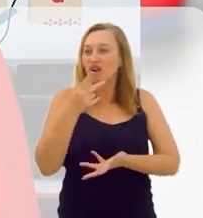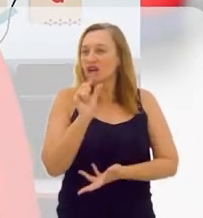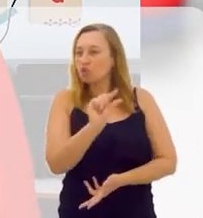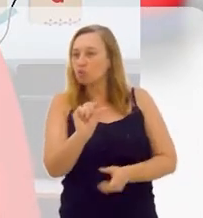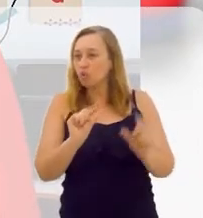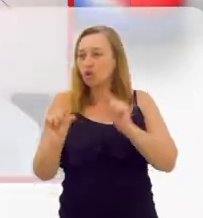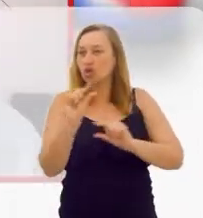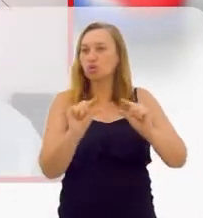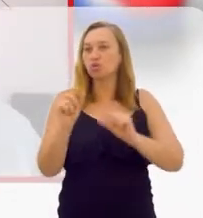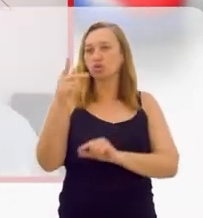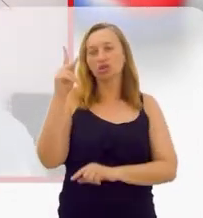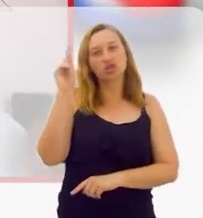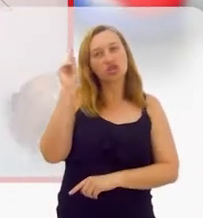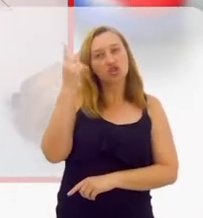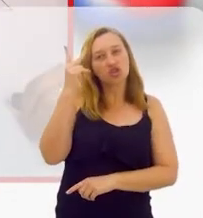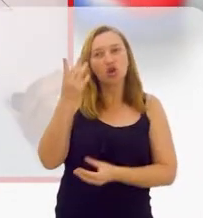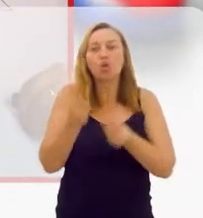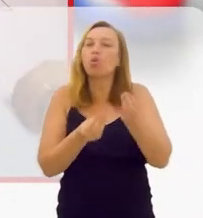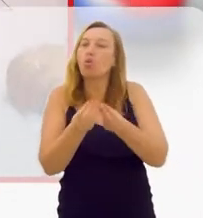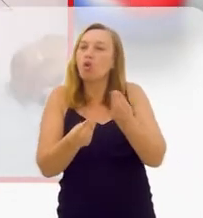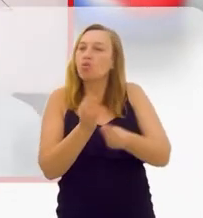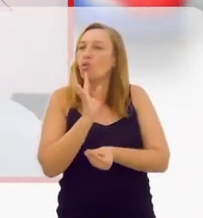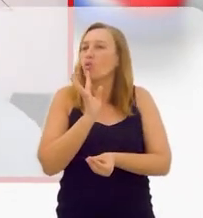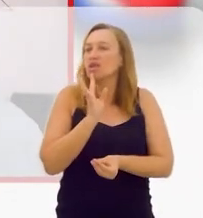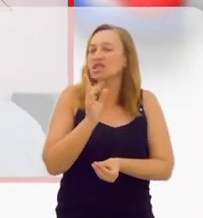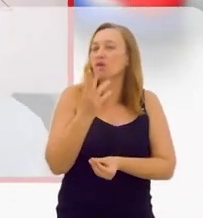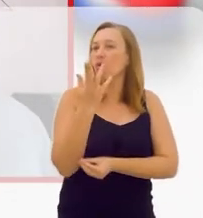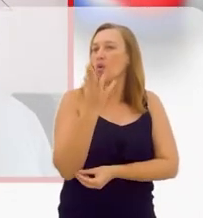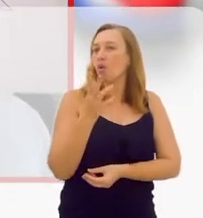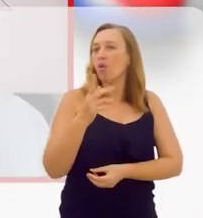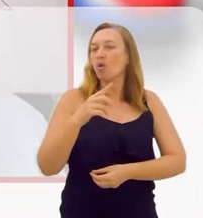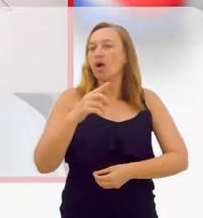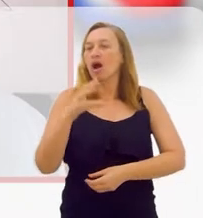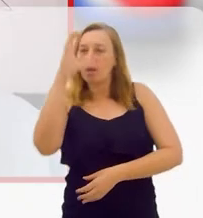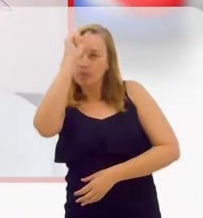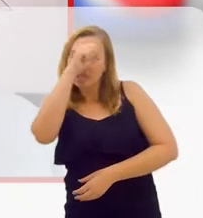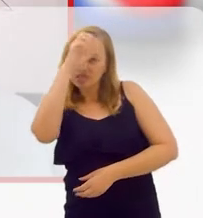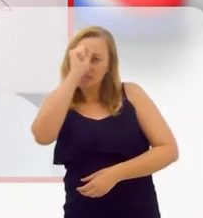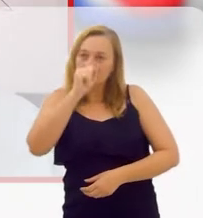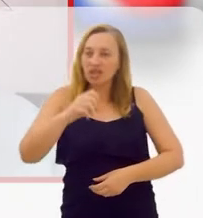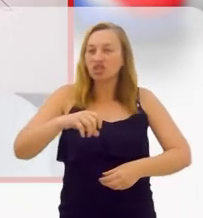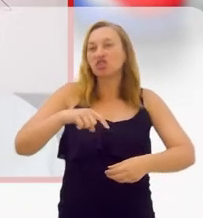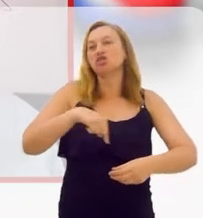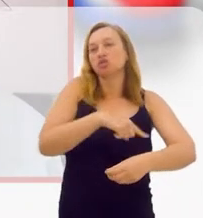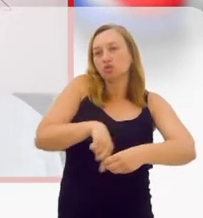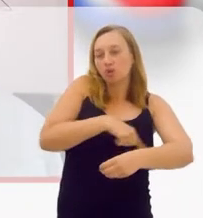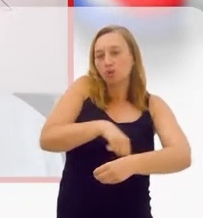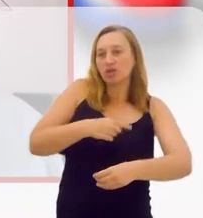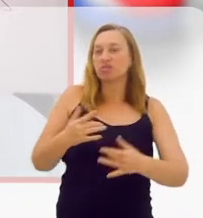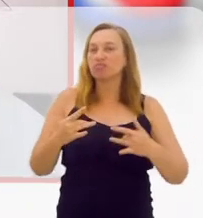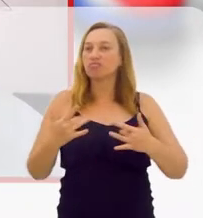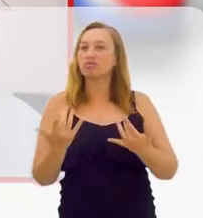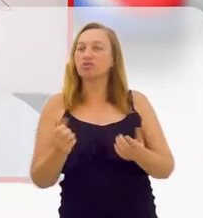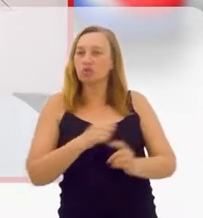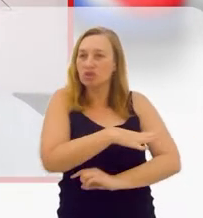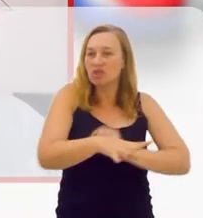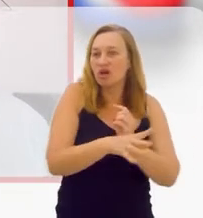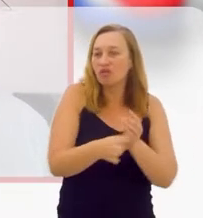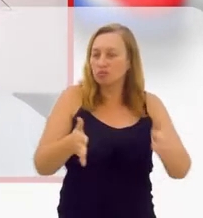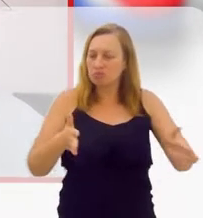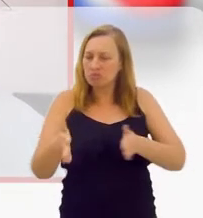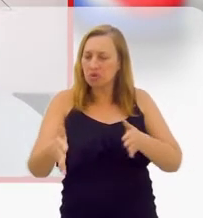você contasse um pouco da sua história, né? Como que você conheceu a gastronomia social? Parece que foi durante a pandemia que